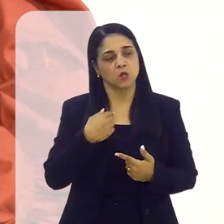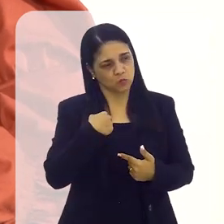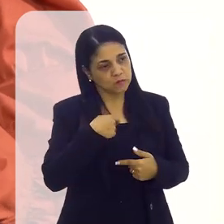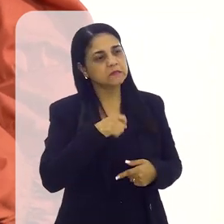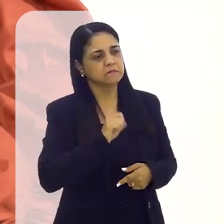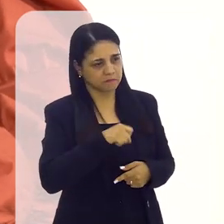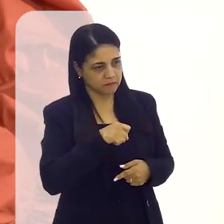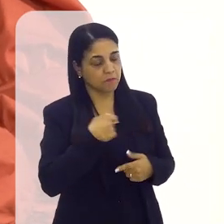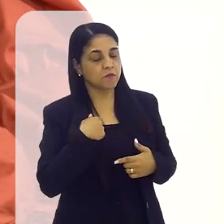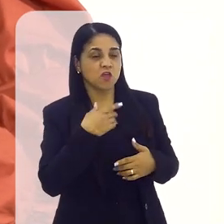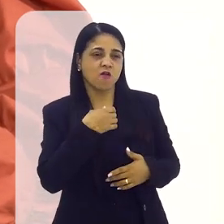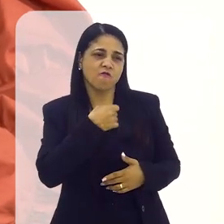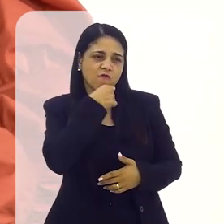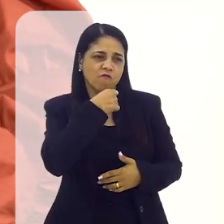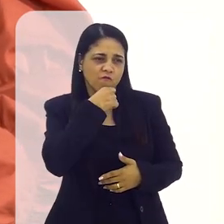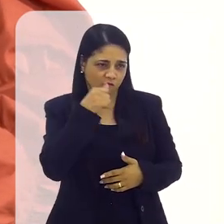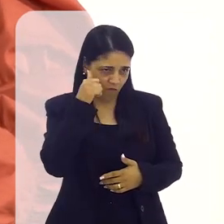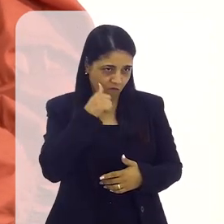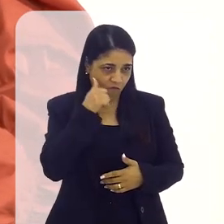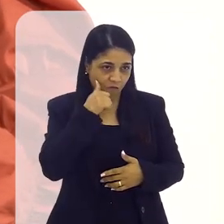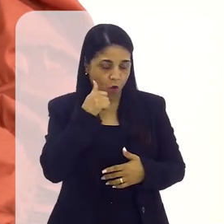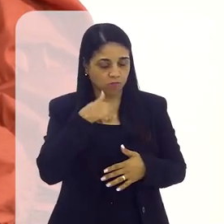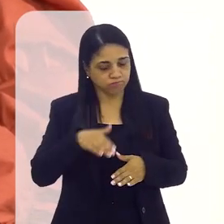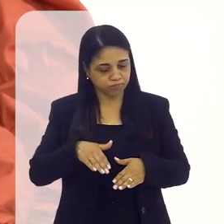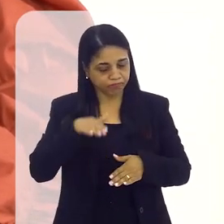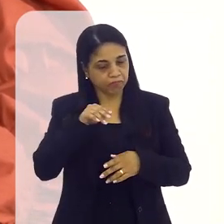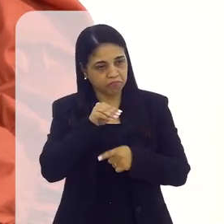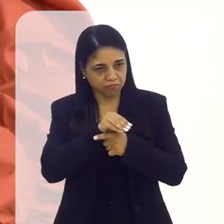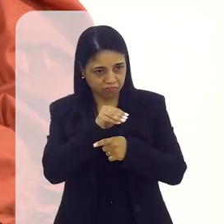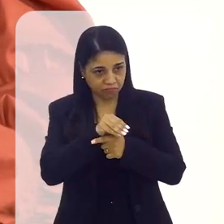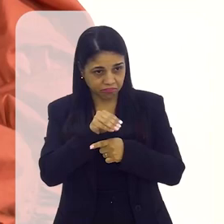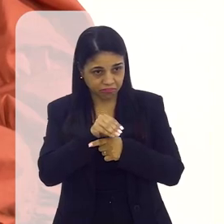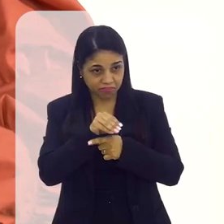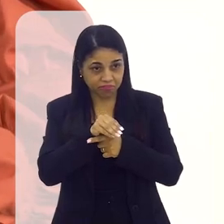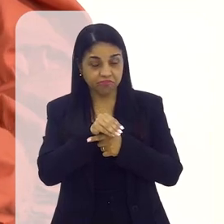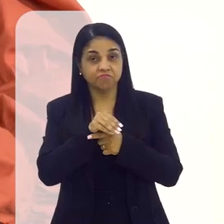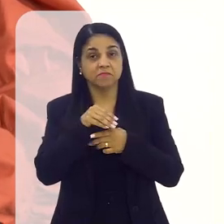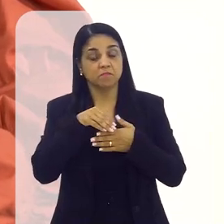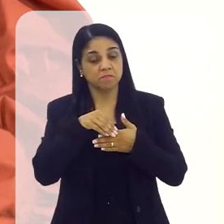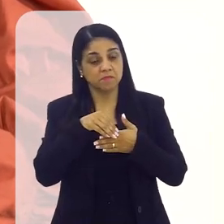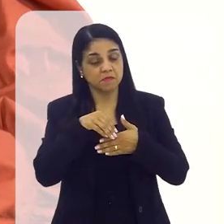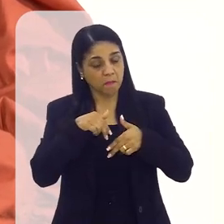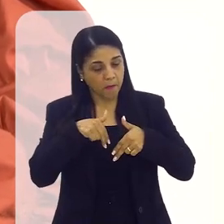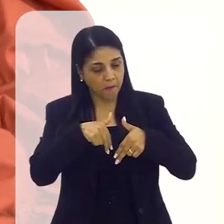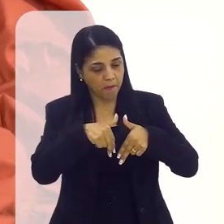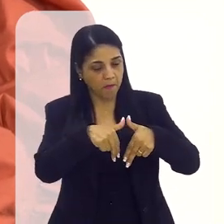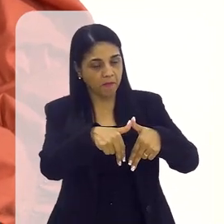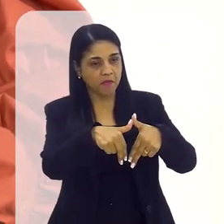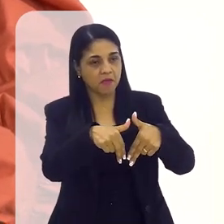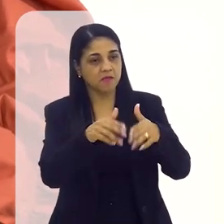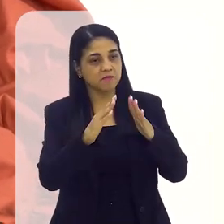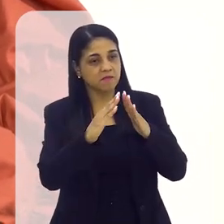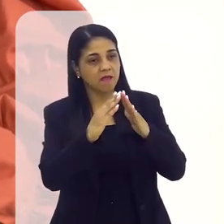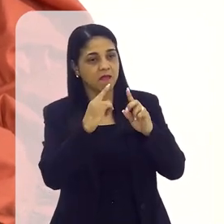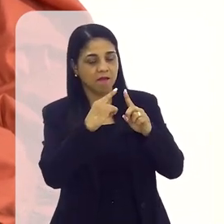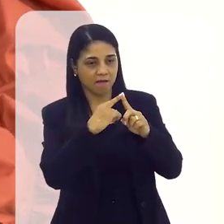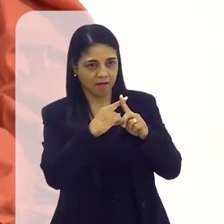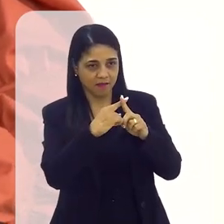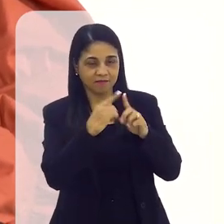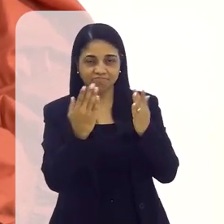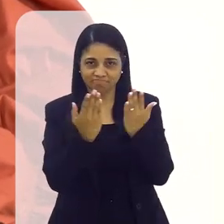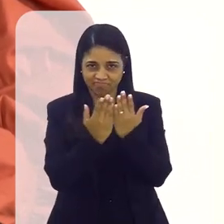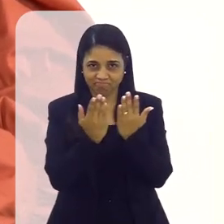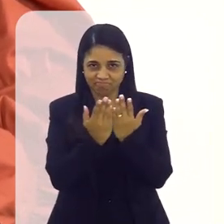fui protestante. Fui criada pela minha avó, né? E a minha avó me conduziu dentro